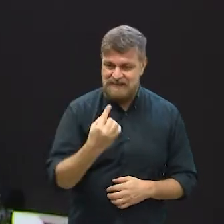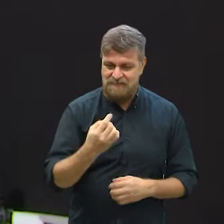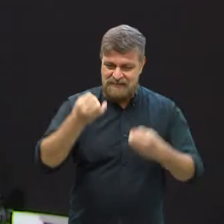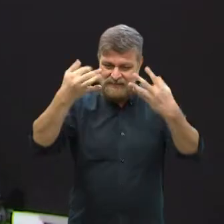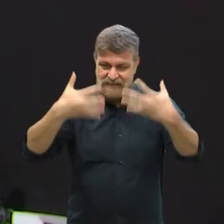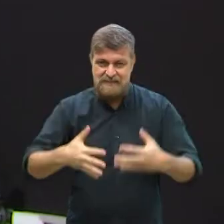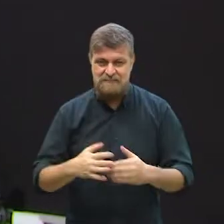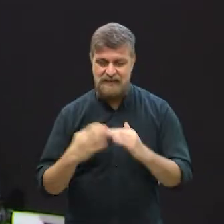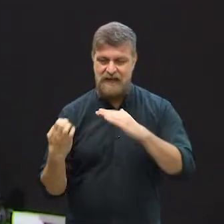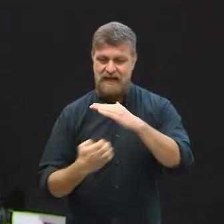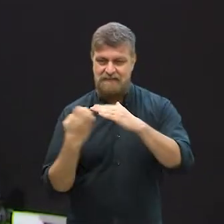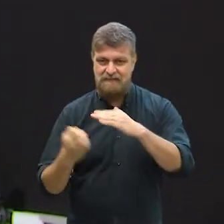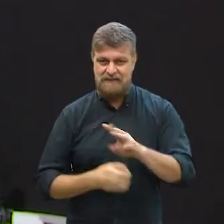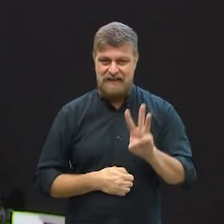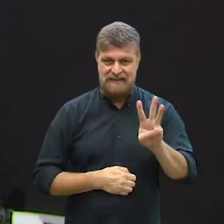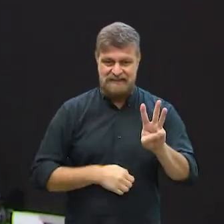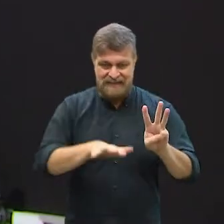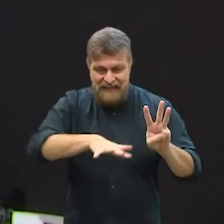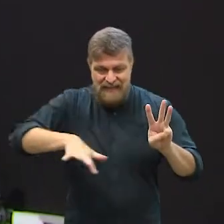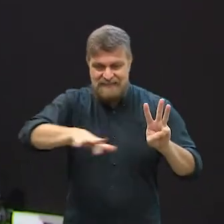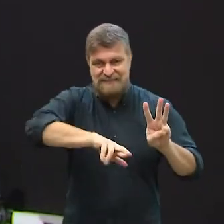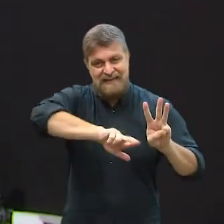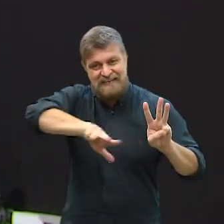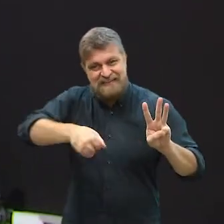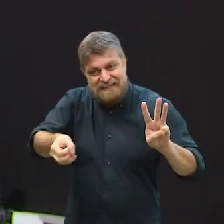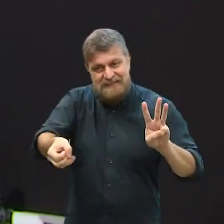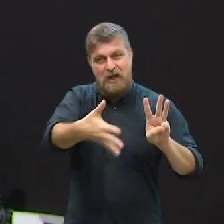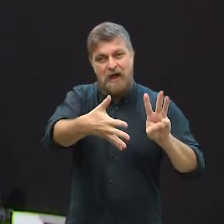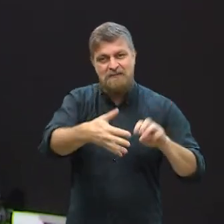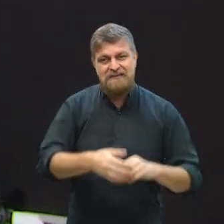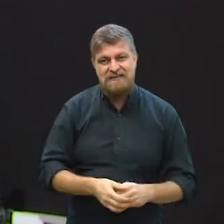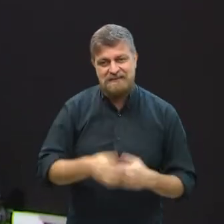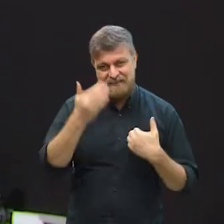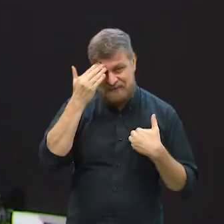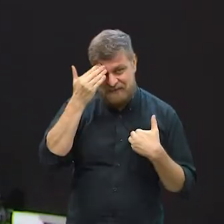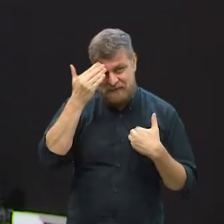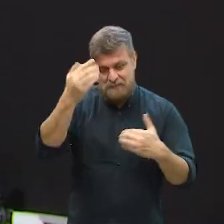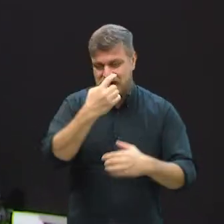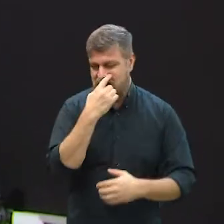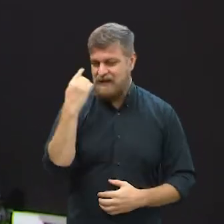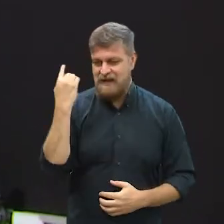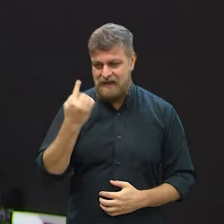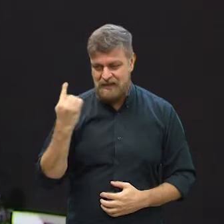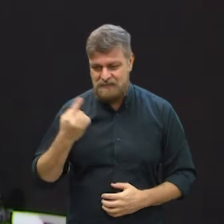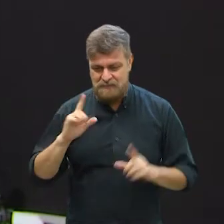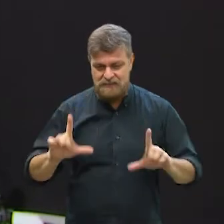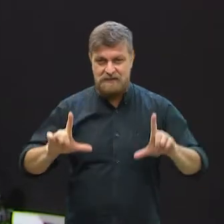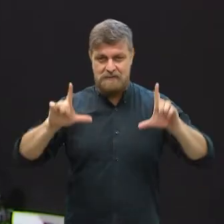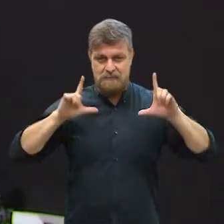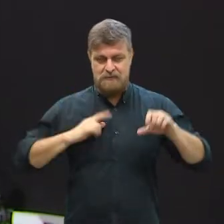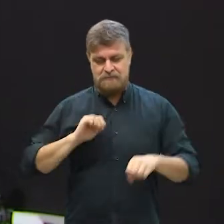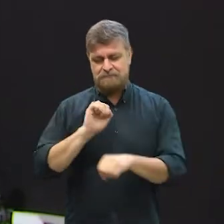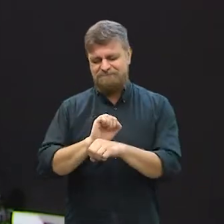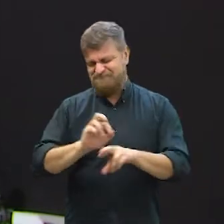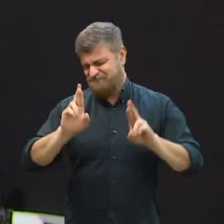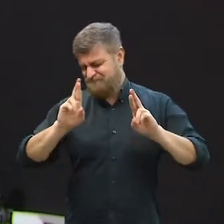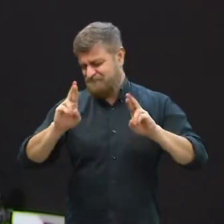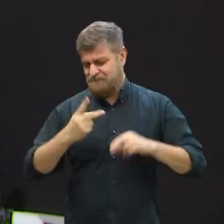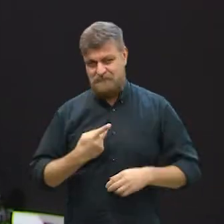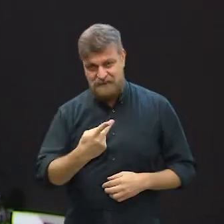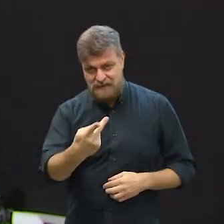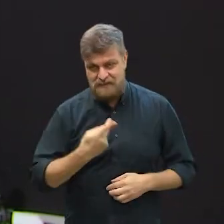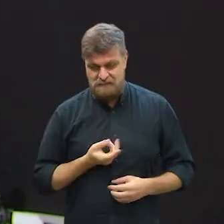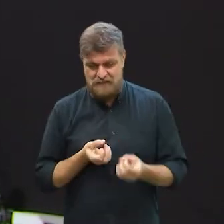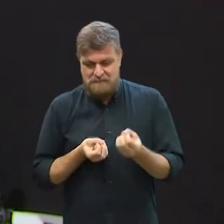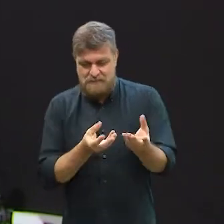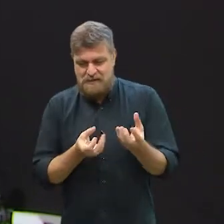2022, contando aí sobre o sucesso desses 3 novos pilares. Muito obrigada, Mirna, obrigada pelo espaço e espero